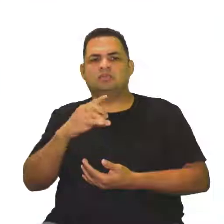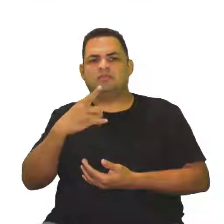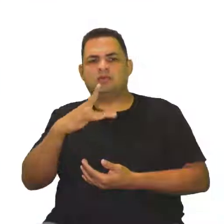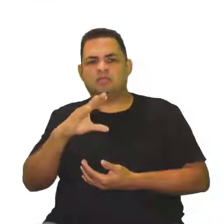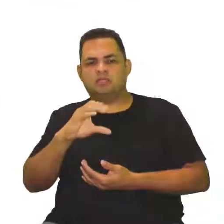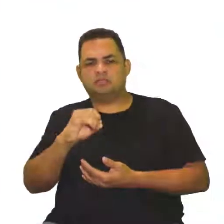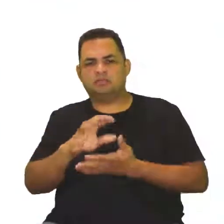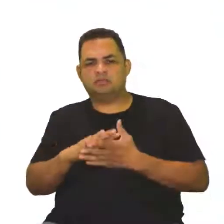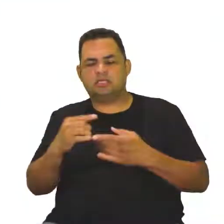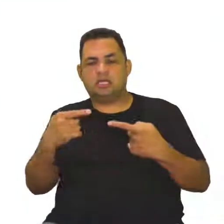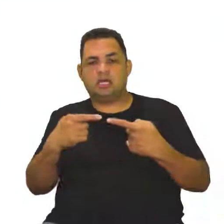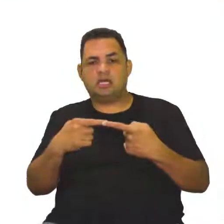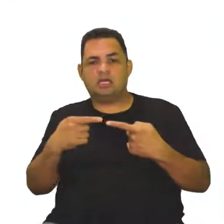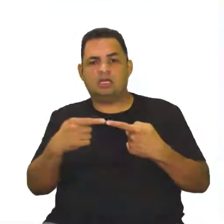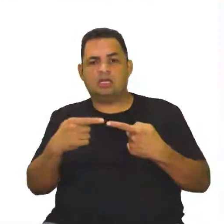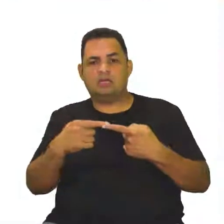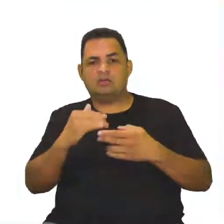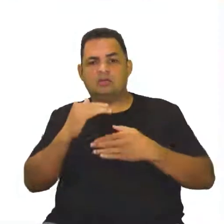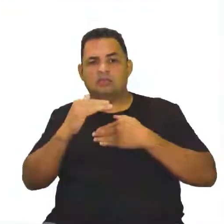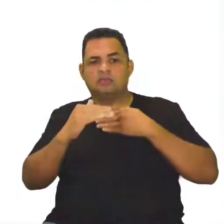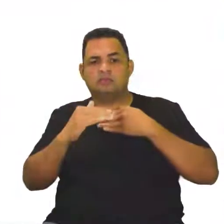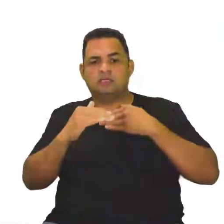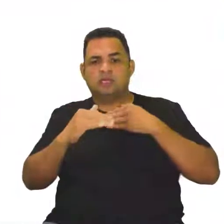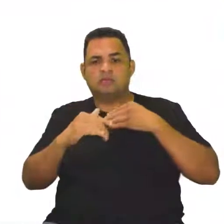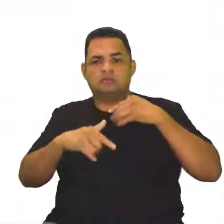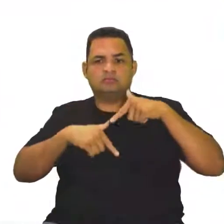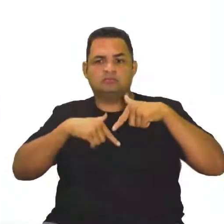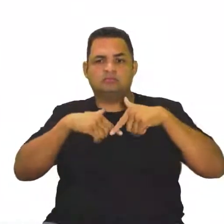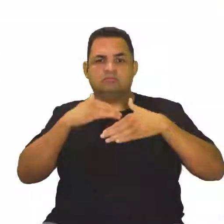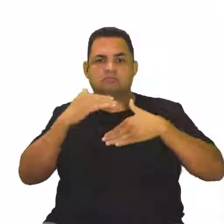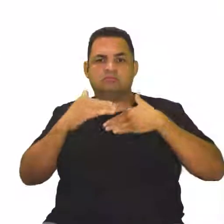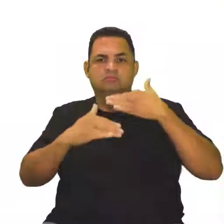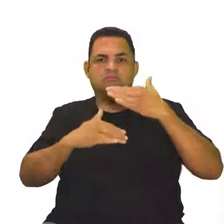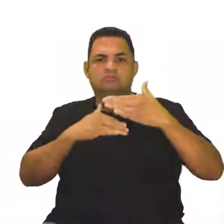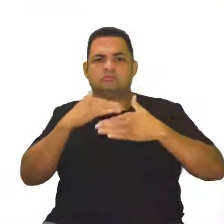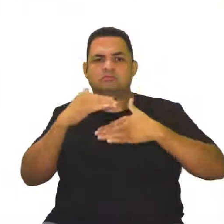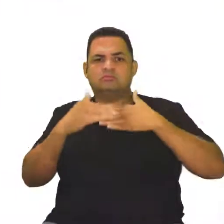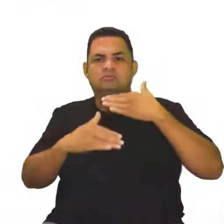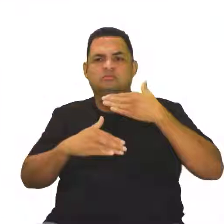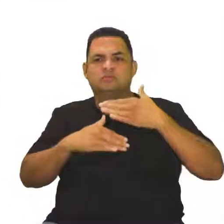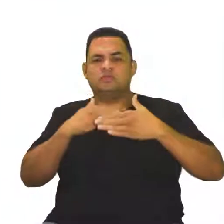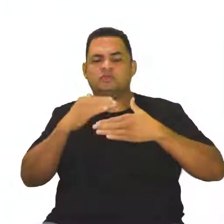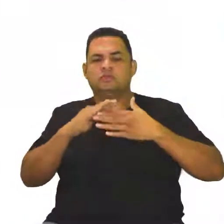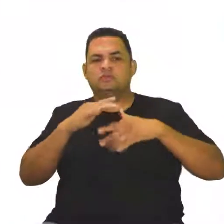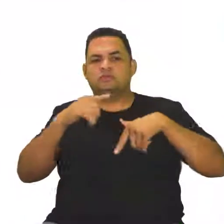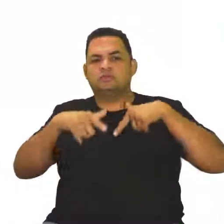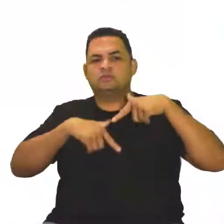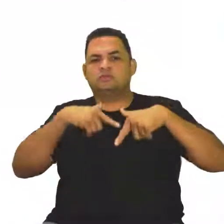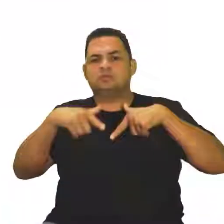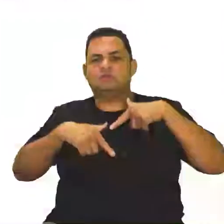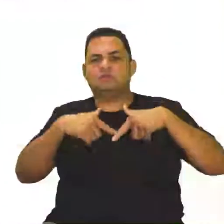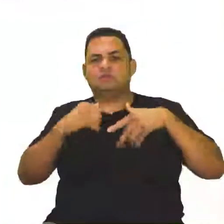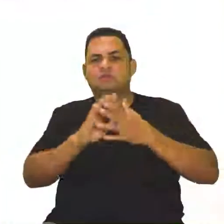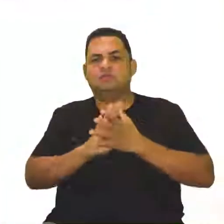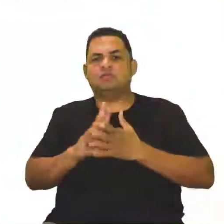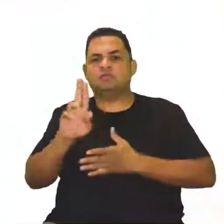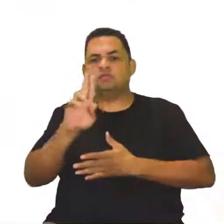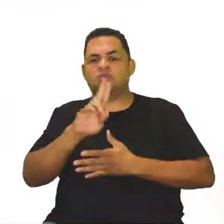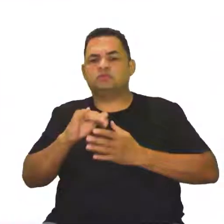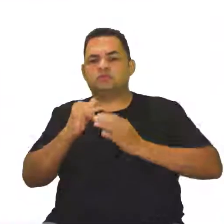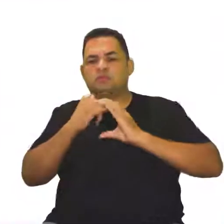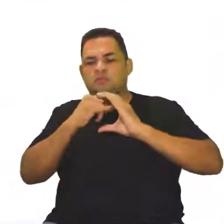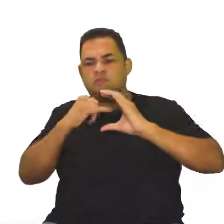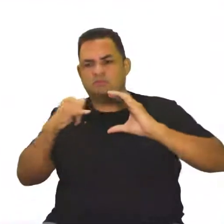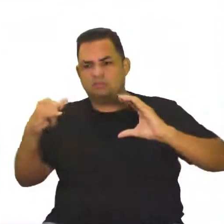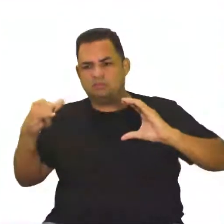está atrelada ao desenvolvimento aqui, ó, de trabalho pela corrente elétrica, tá bom? Então você